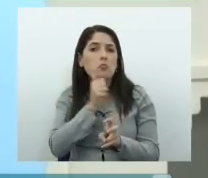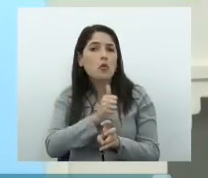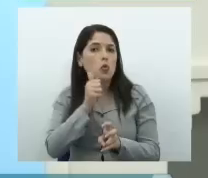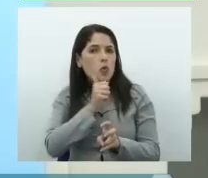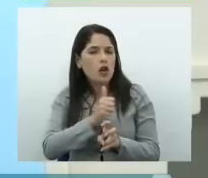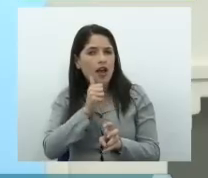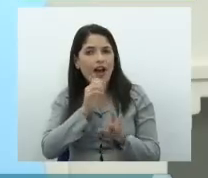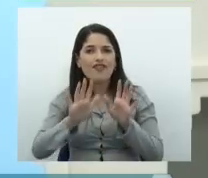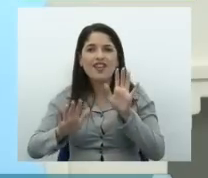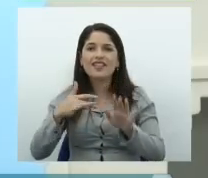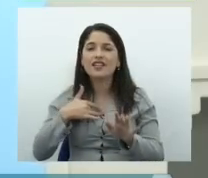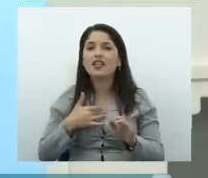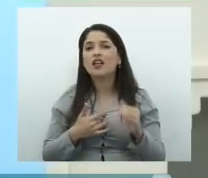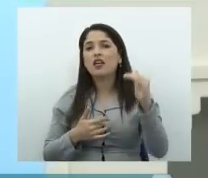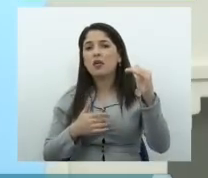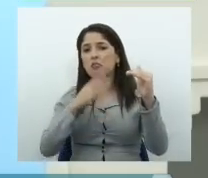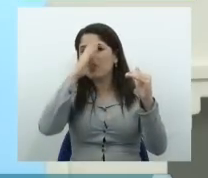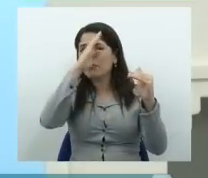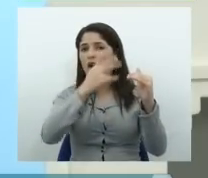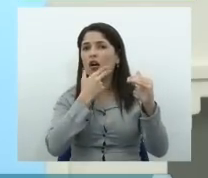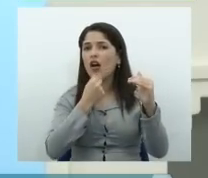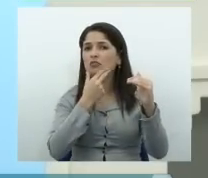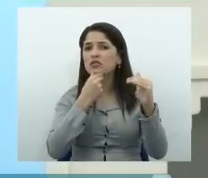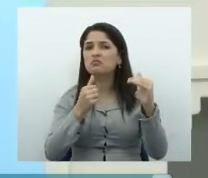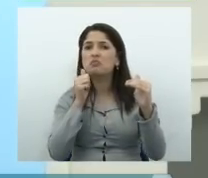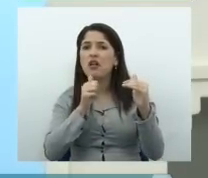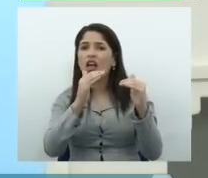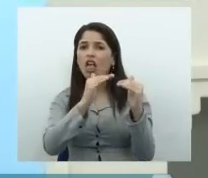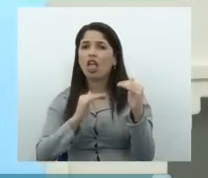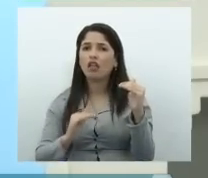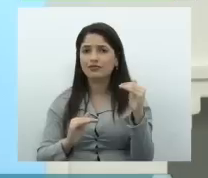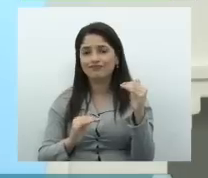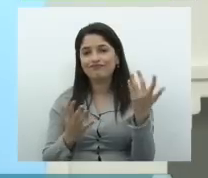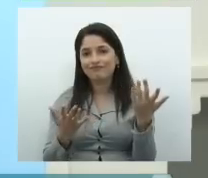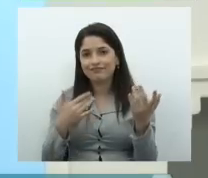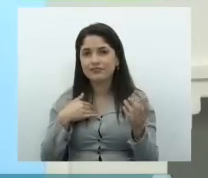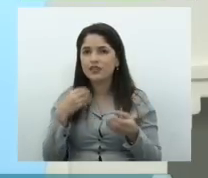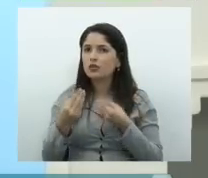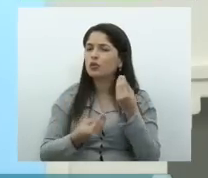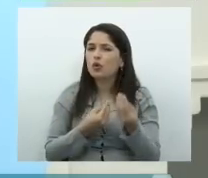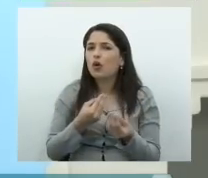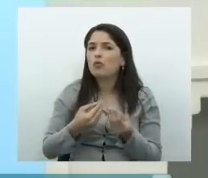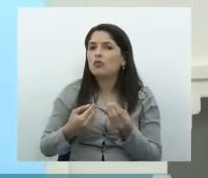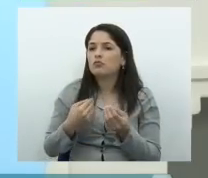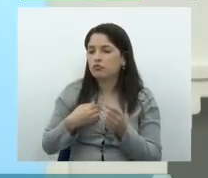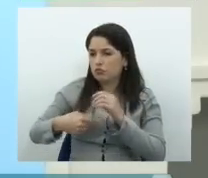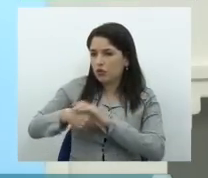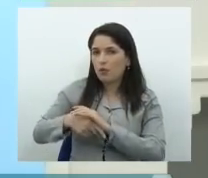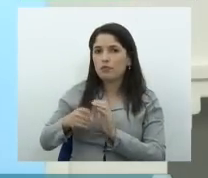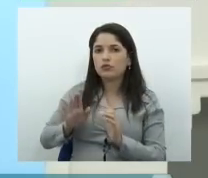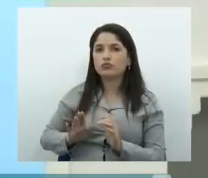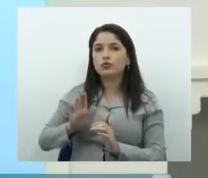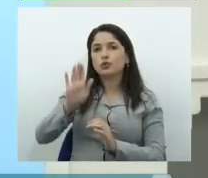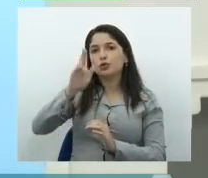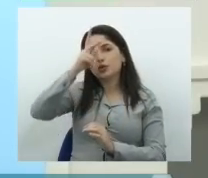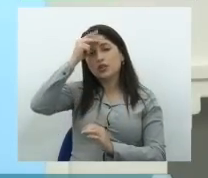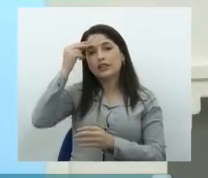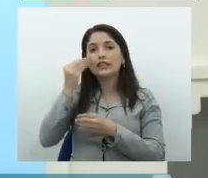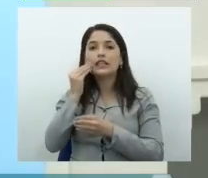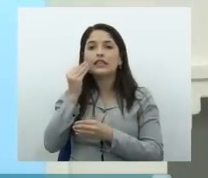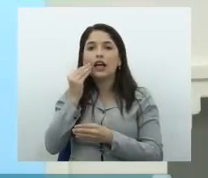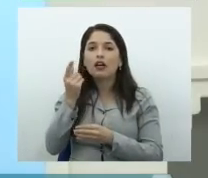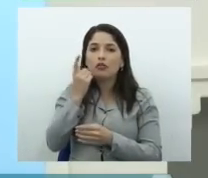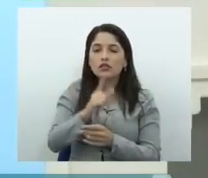dias, como o senhor pretende, se eleito, compensar essa arrecadação sem aumentar os impostos da cidade para